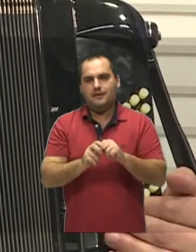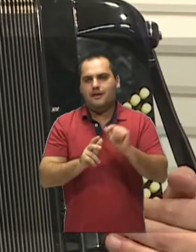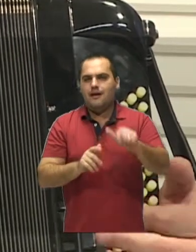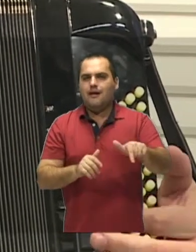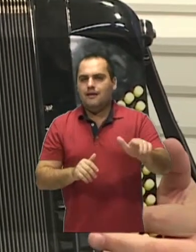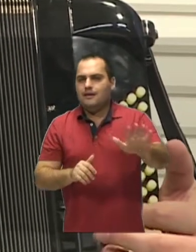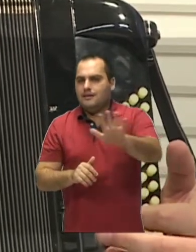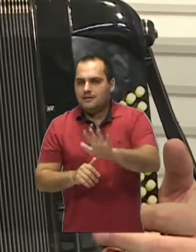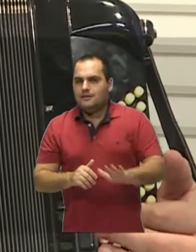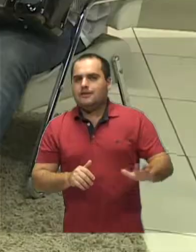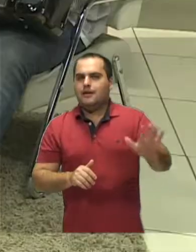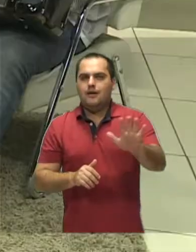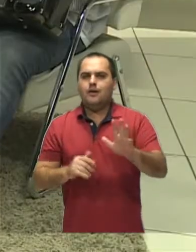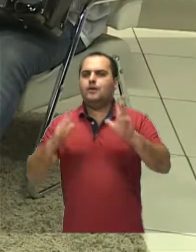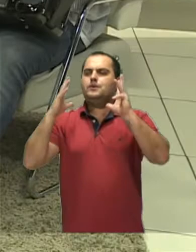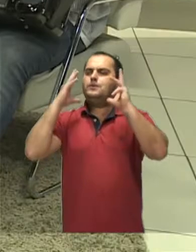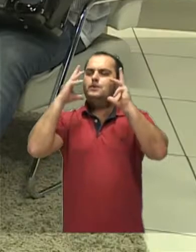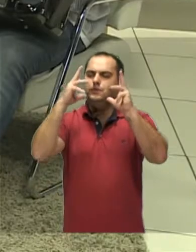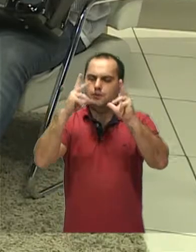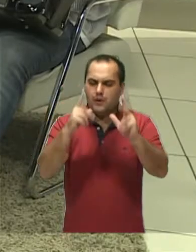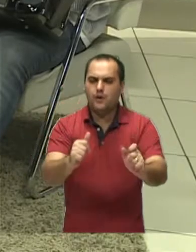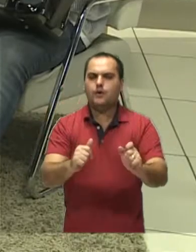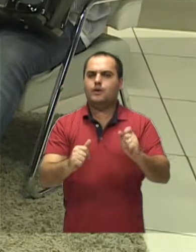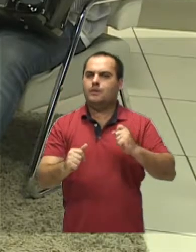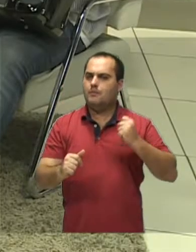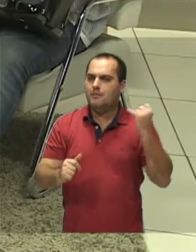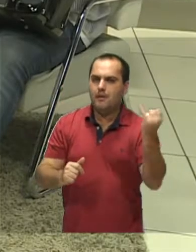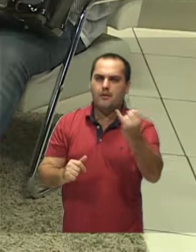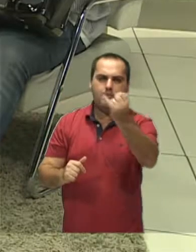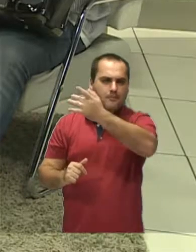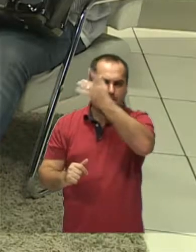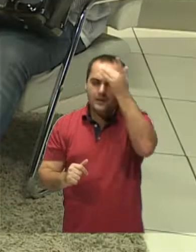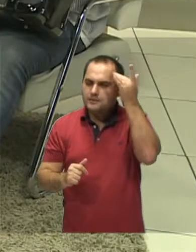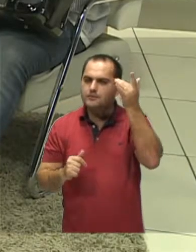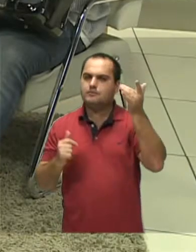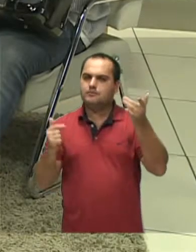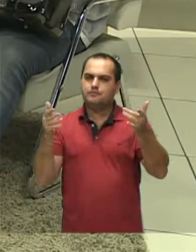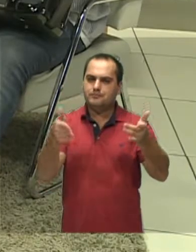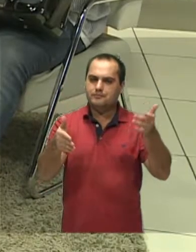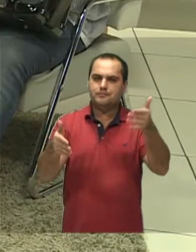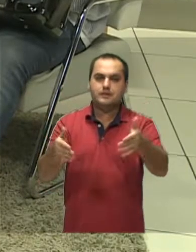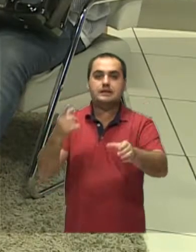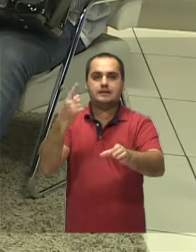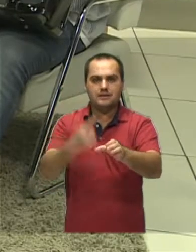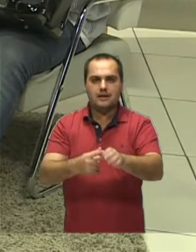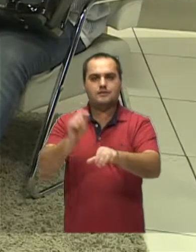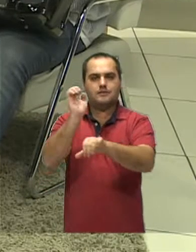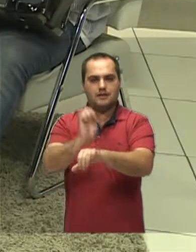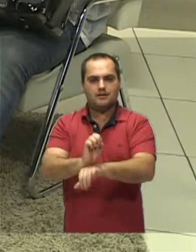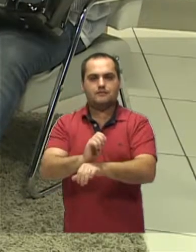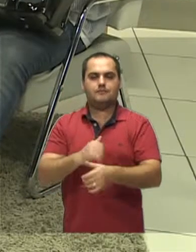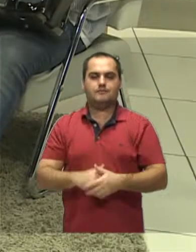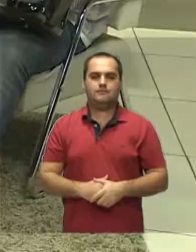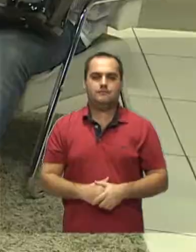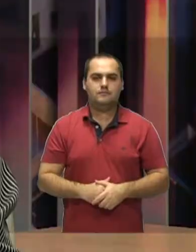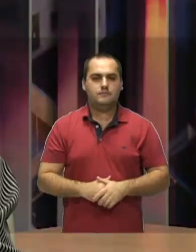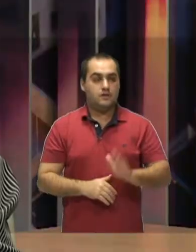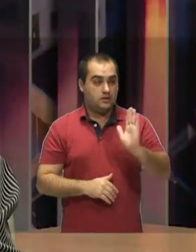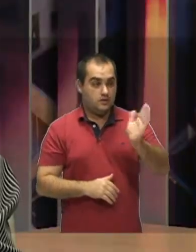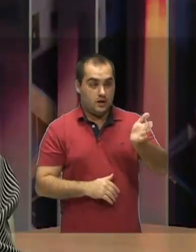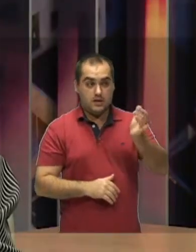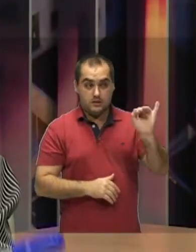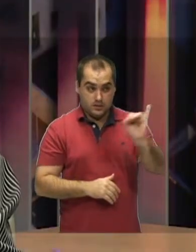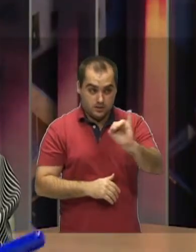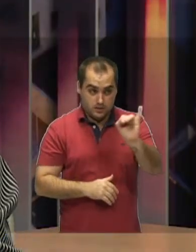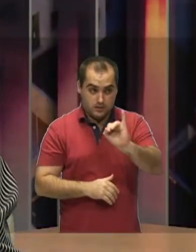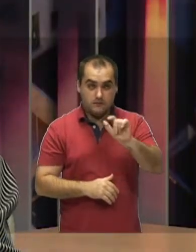geral, movimenta toda uma gama de coisas, né, que faz a cidade e o estado girar. E por Itajaí, o Bruno